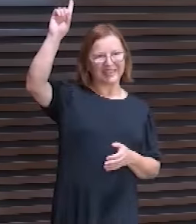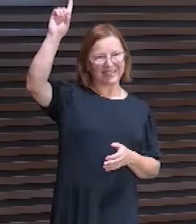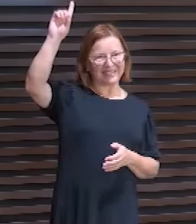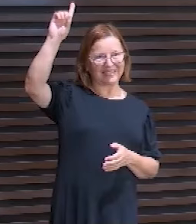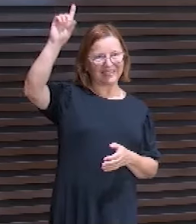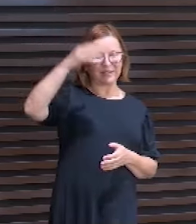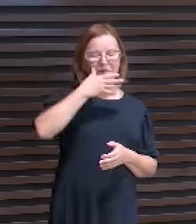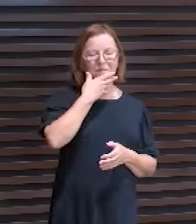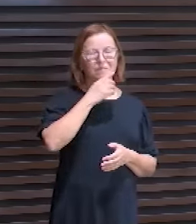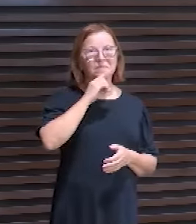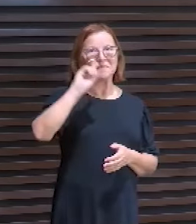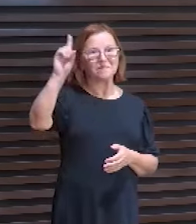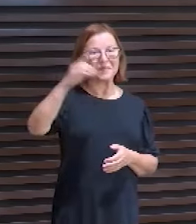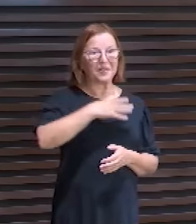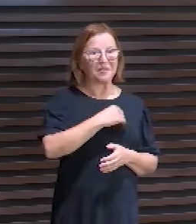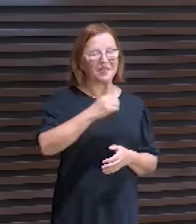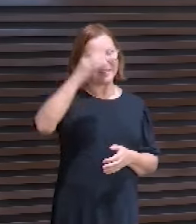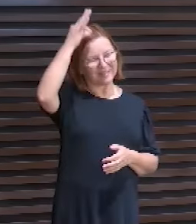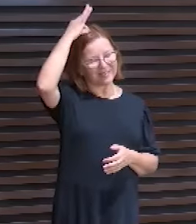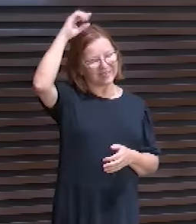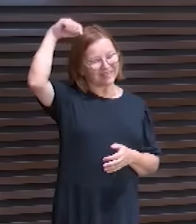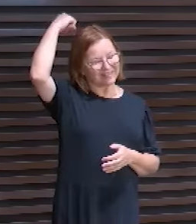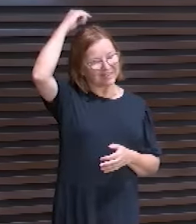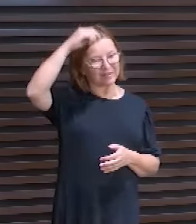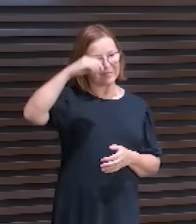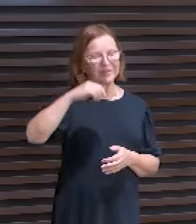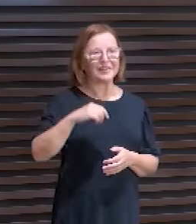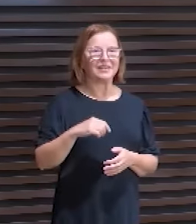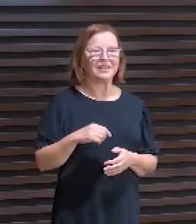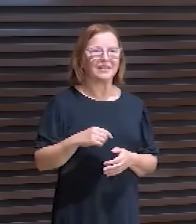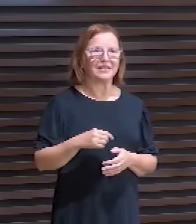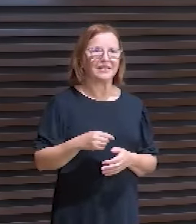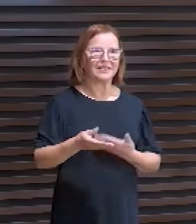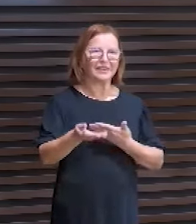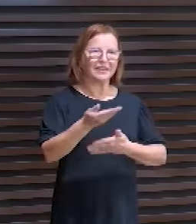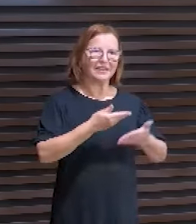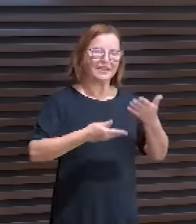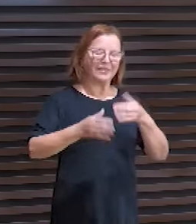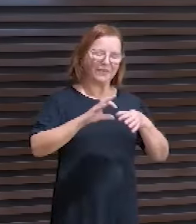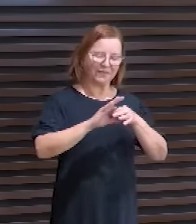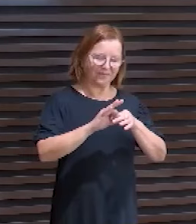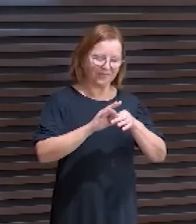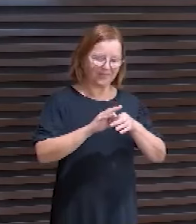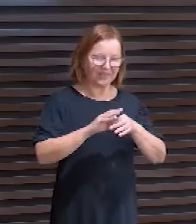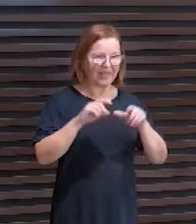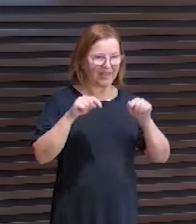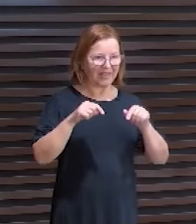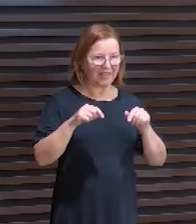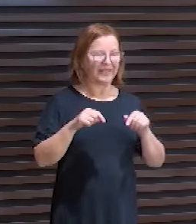o pai o filho O Espírito Santo e uma relação horizontal aqui como